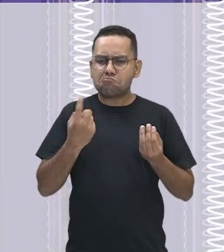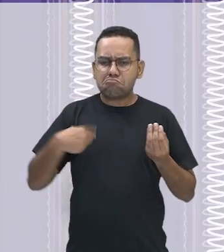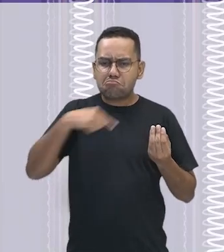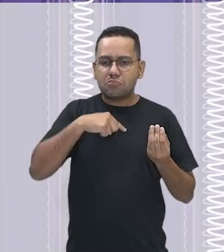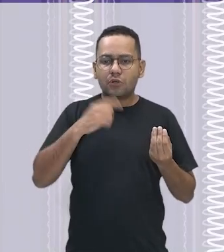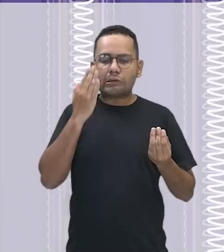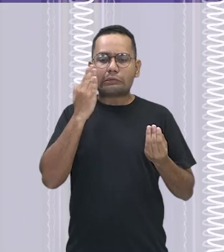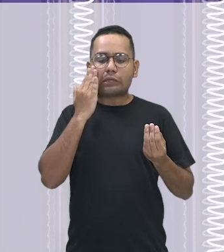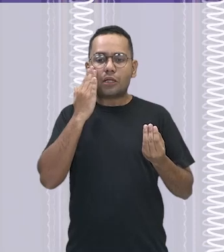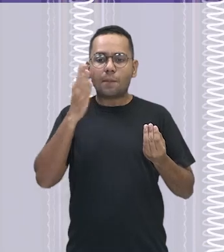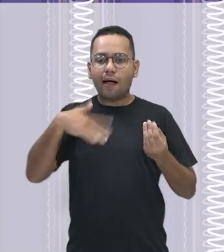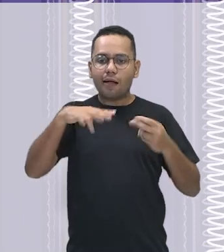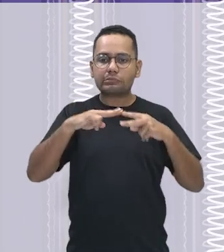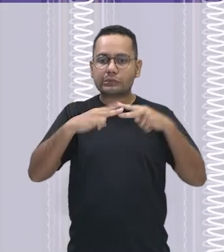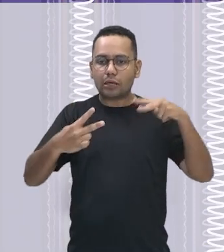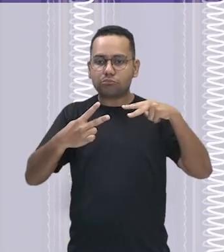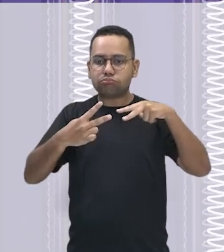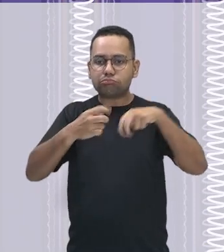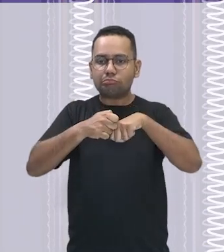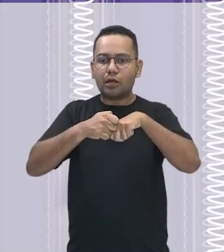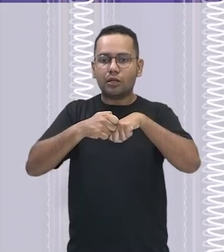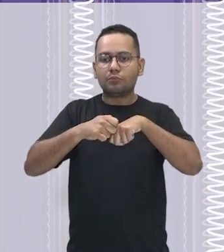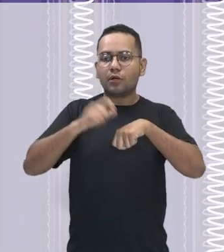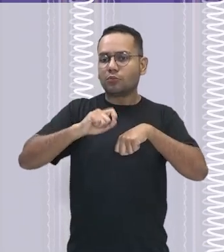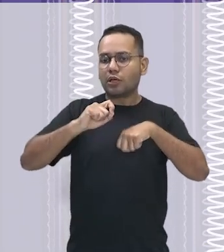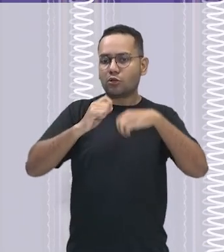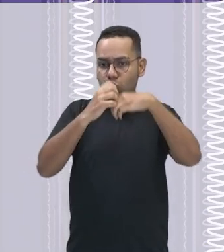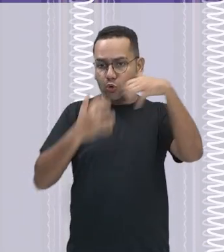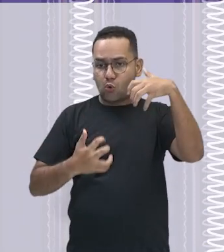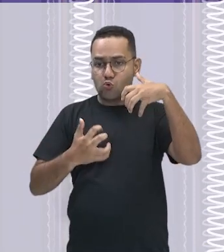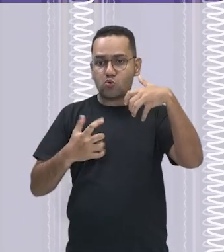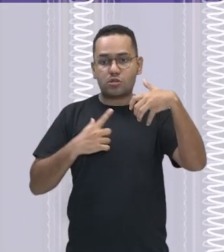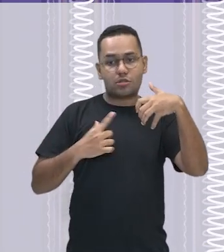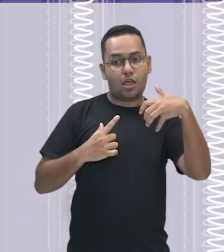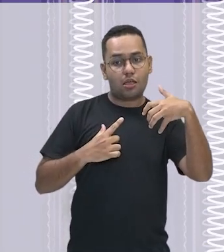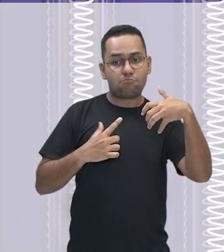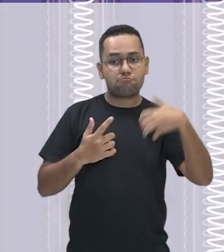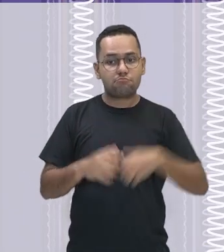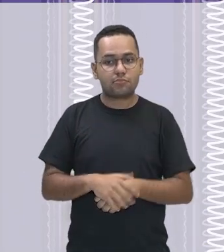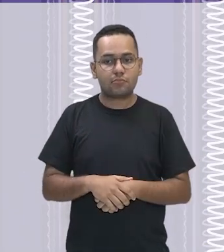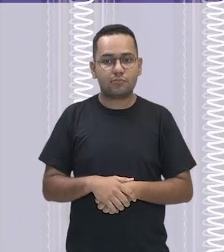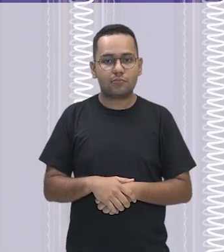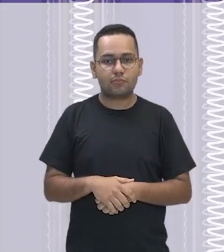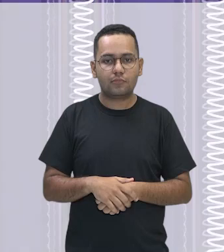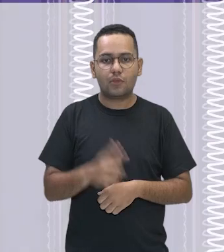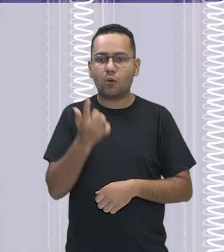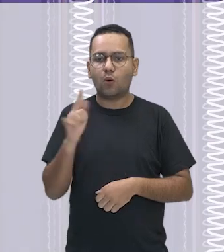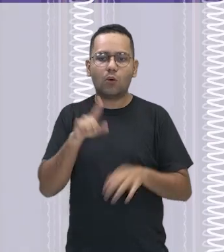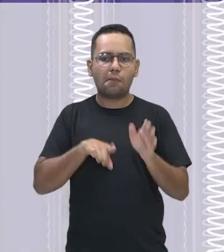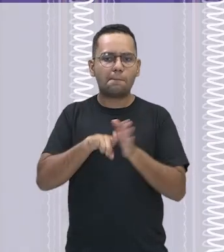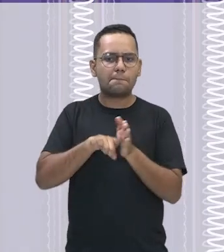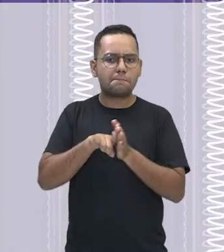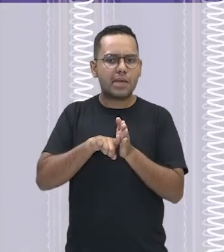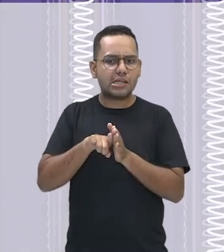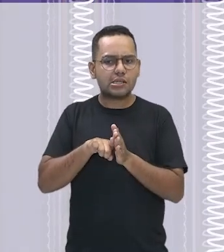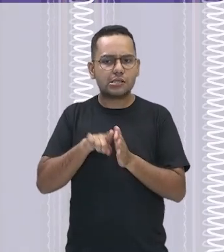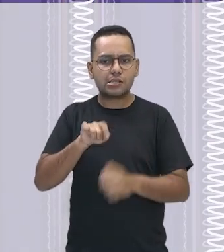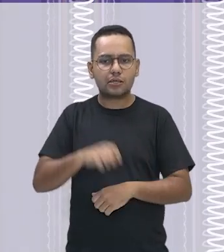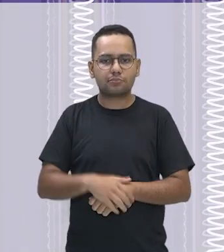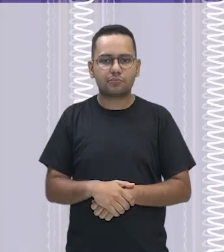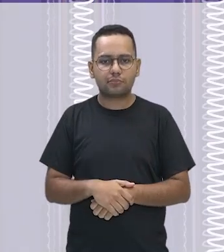até mesmo com as pesquisas a partir células de crianças,